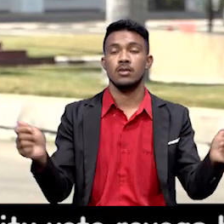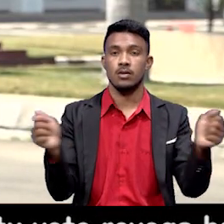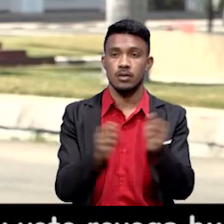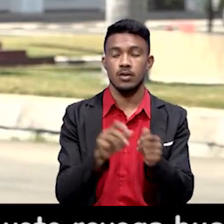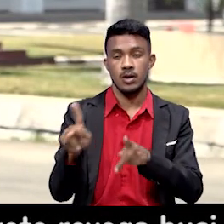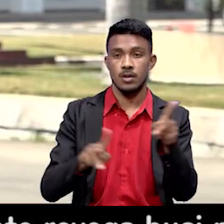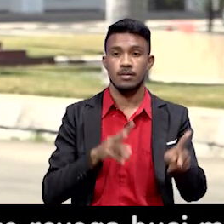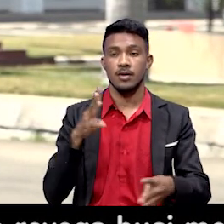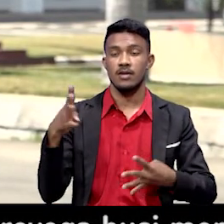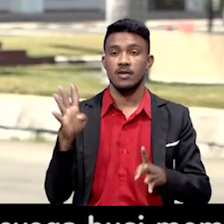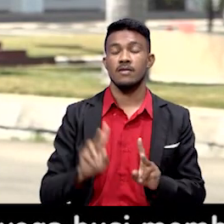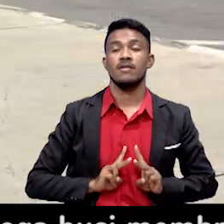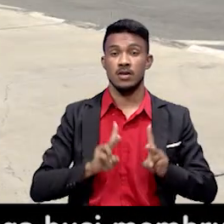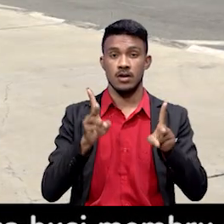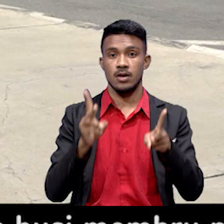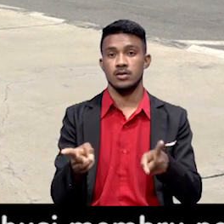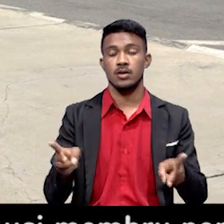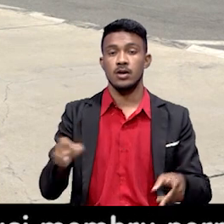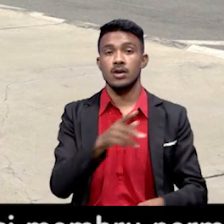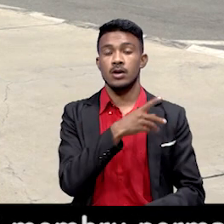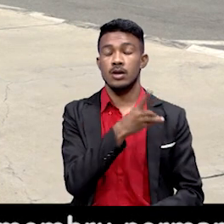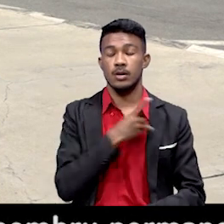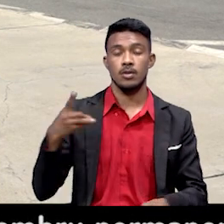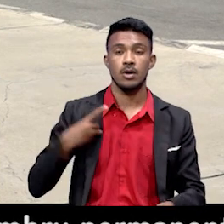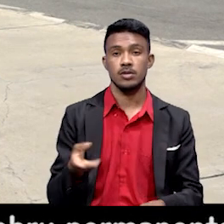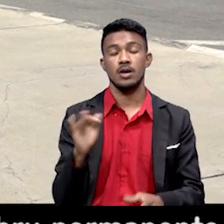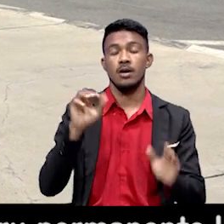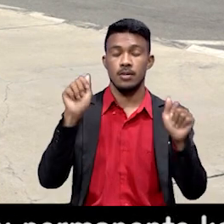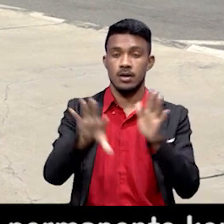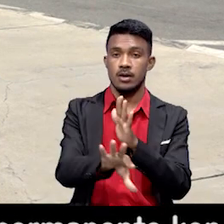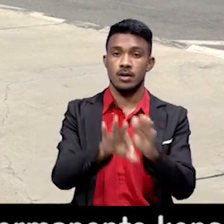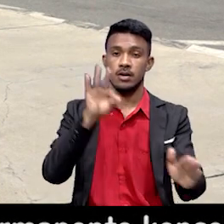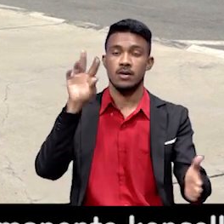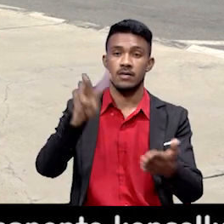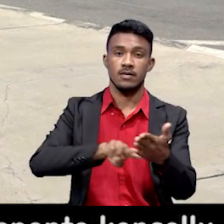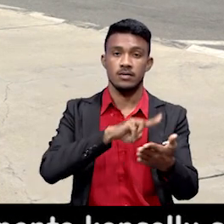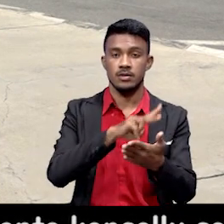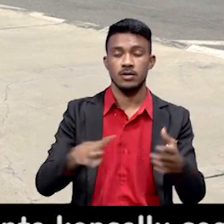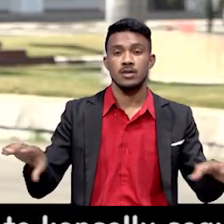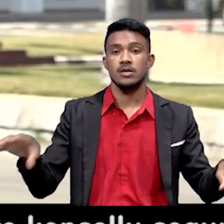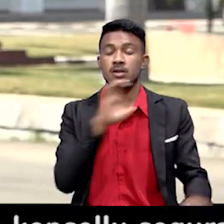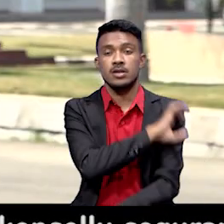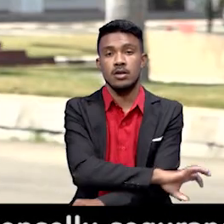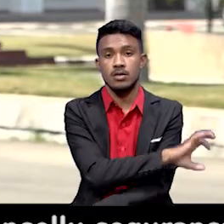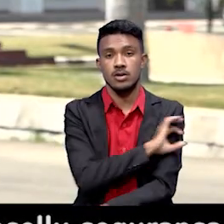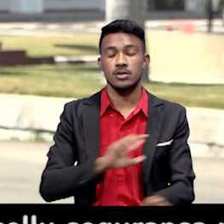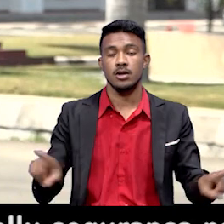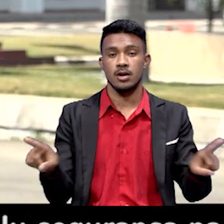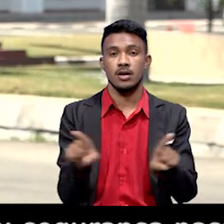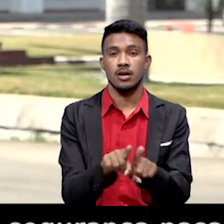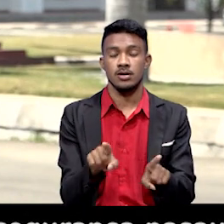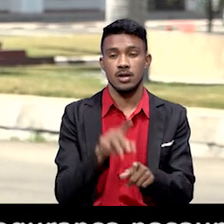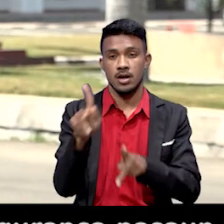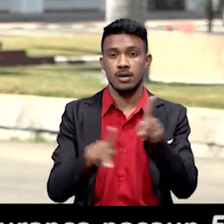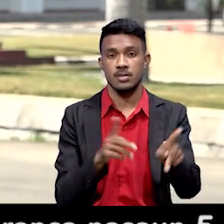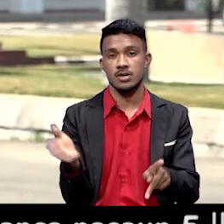Cunhain, ex-deputado no ex-titular Cira, merece calé a tu retam pensão vitalícia que resime segurança social, enquanto o povo Cira